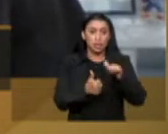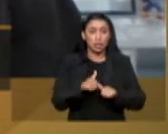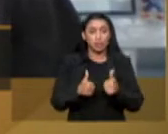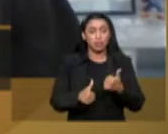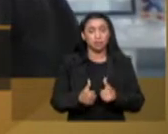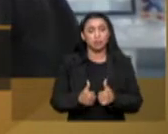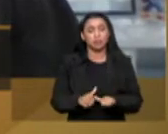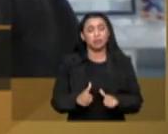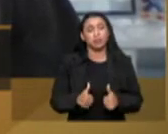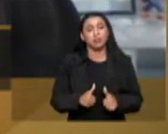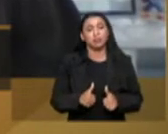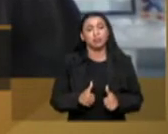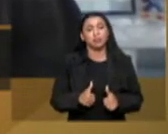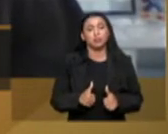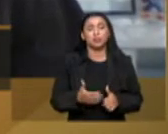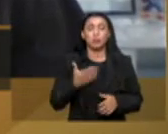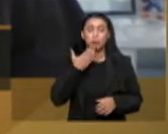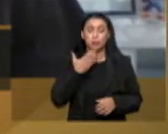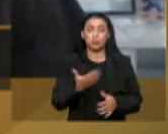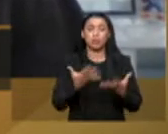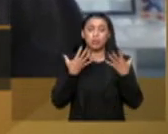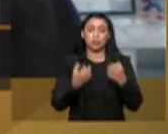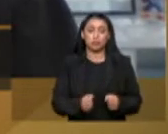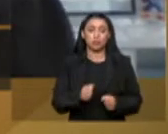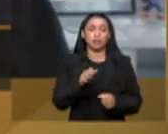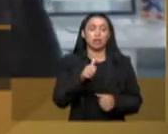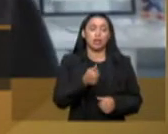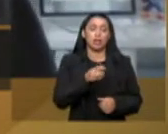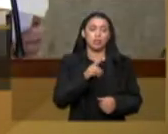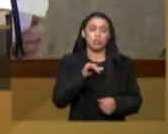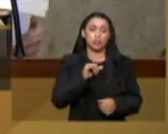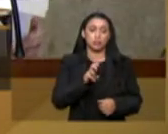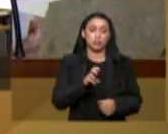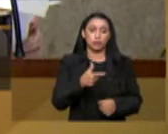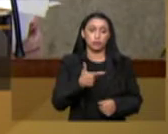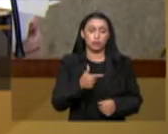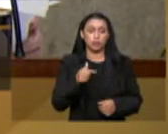final pela procedência da ADIM 5277.